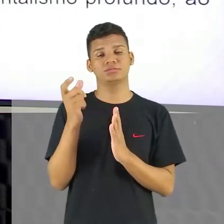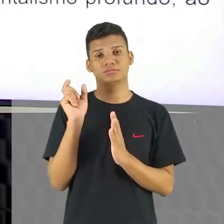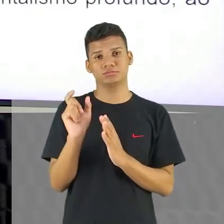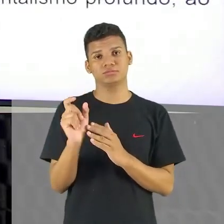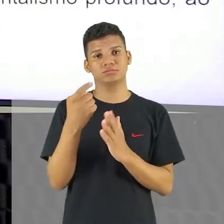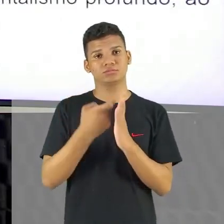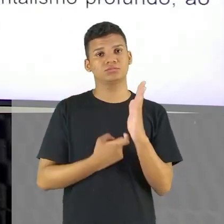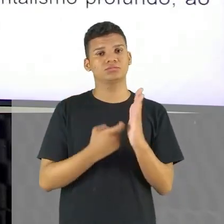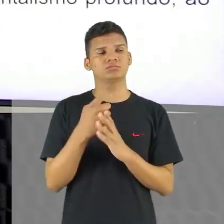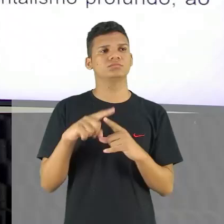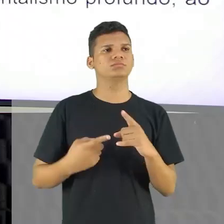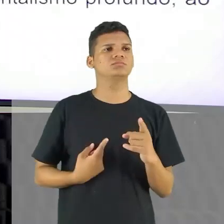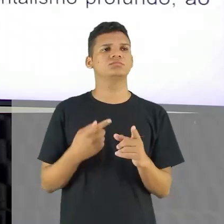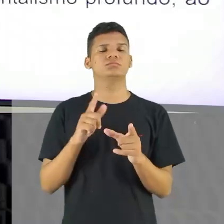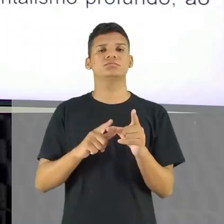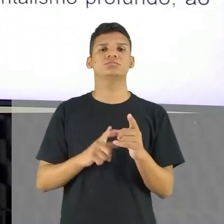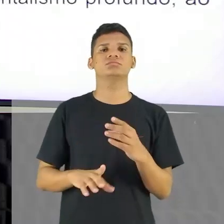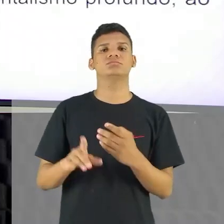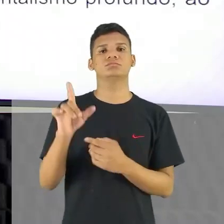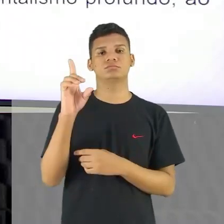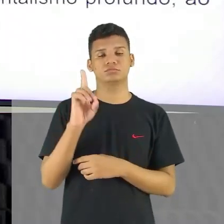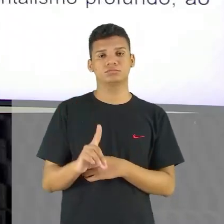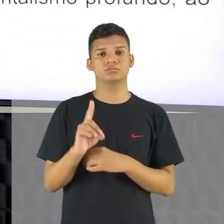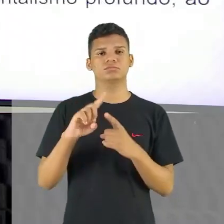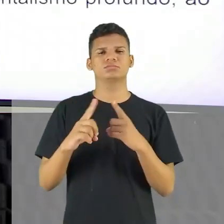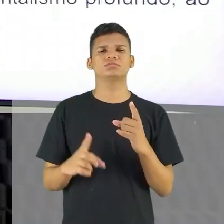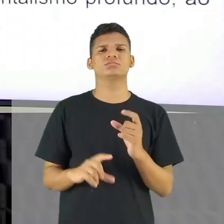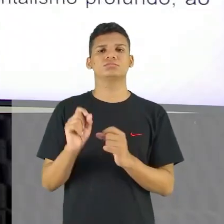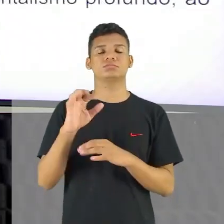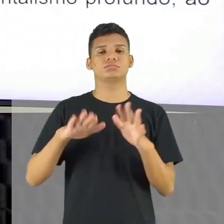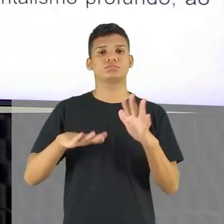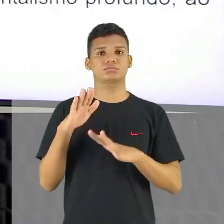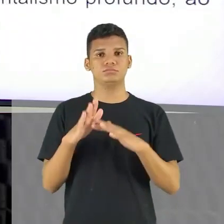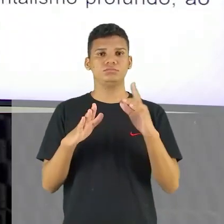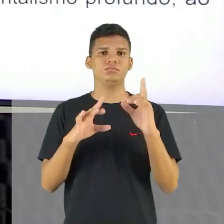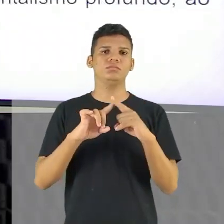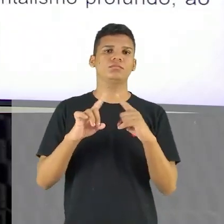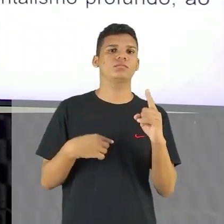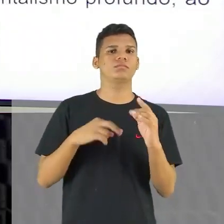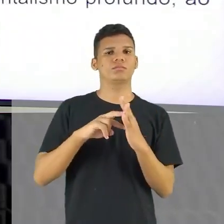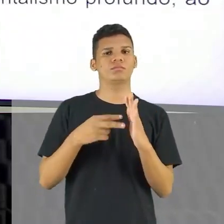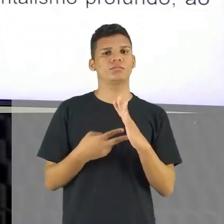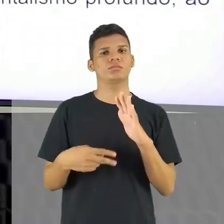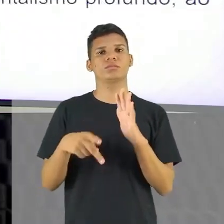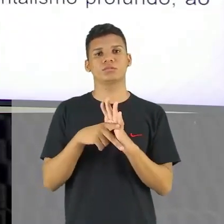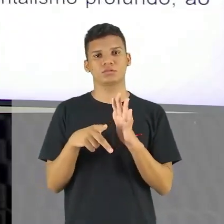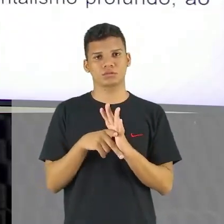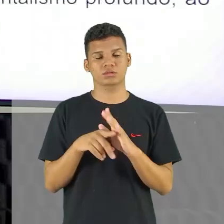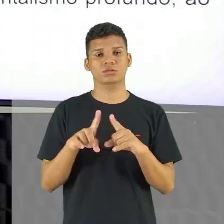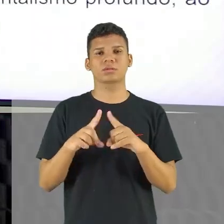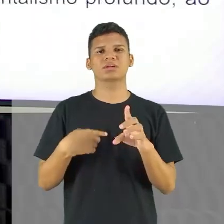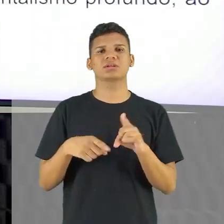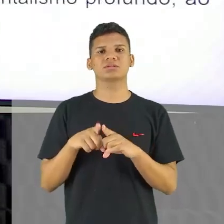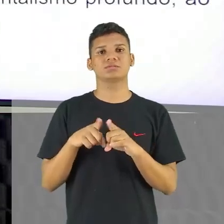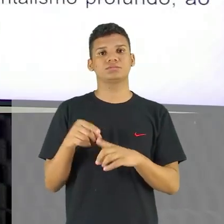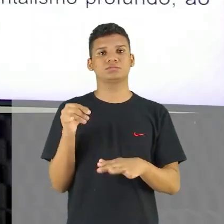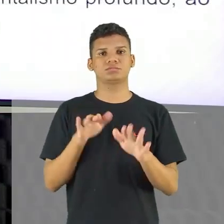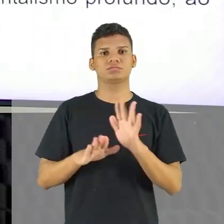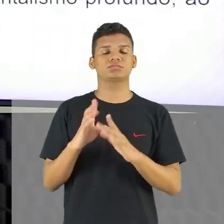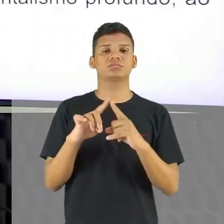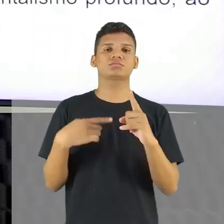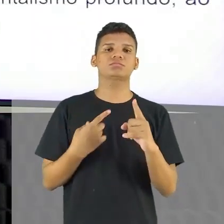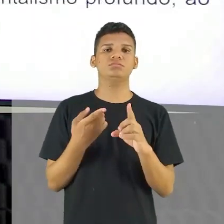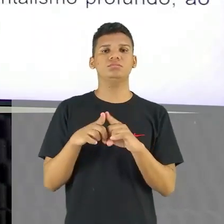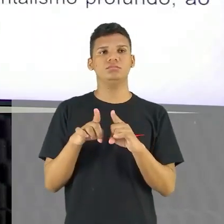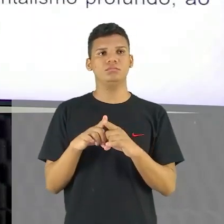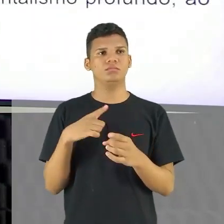Letra D. A preocupação em estruturar versos com rimas preciosas e o cuidado em selecionar